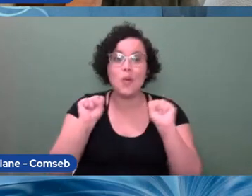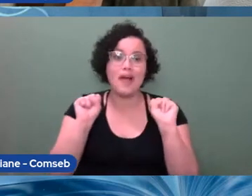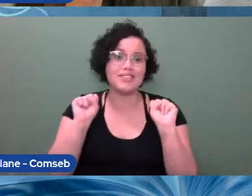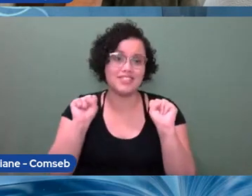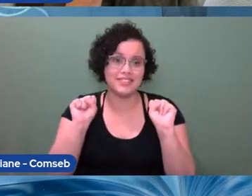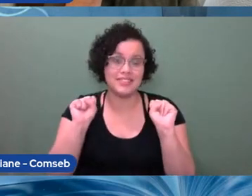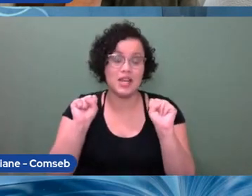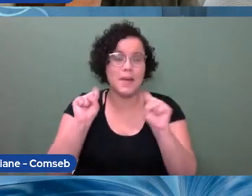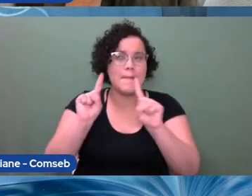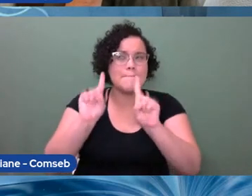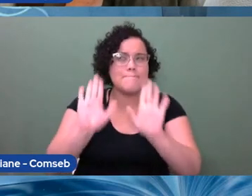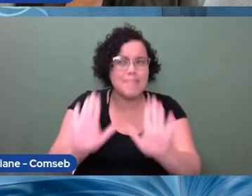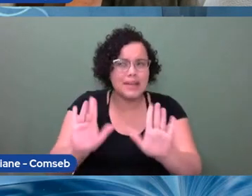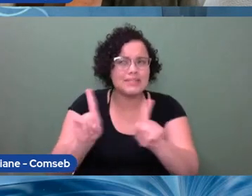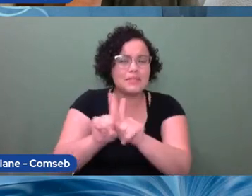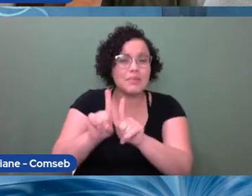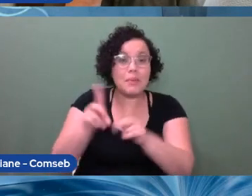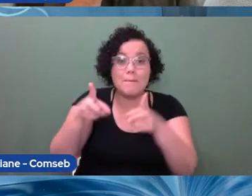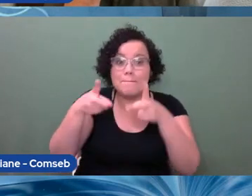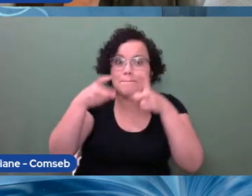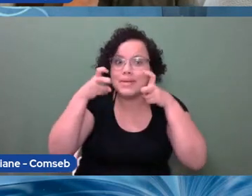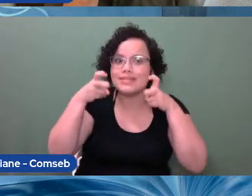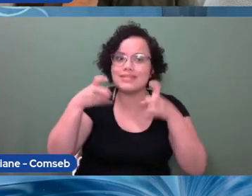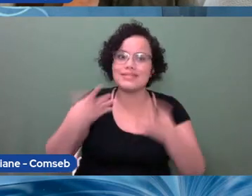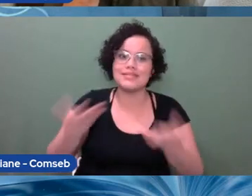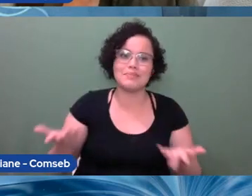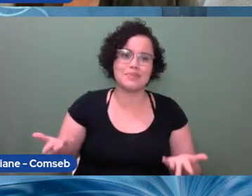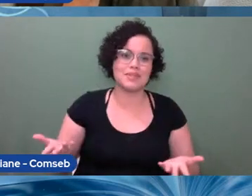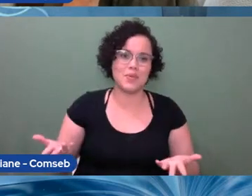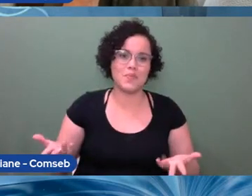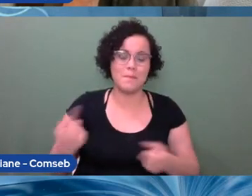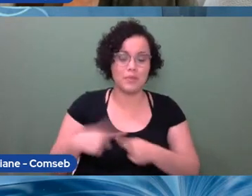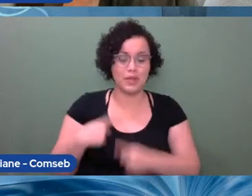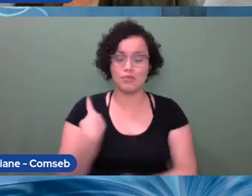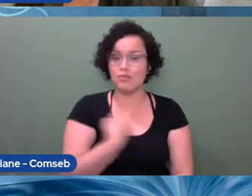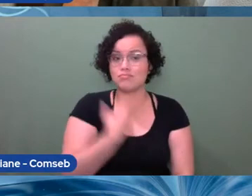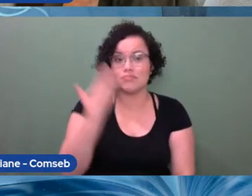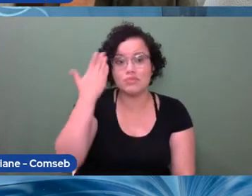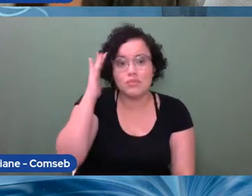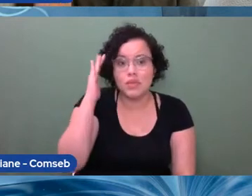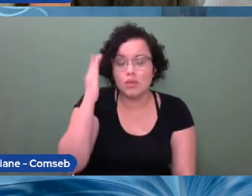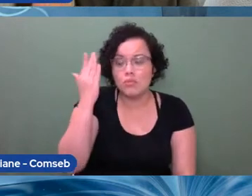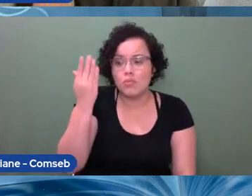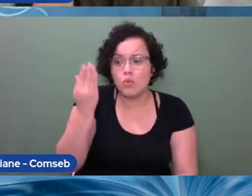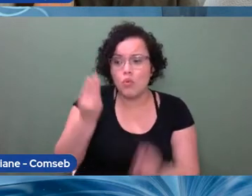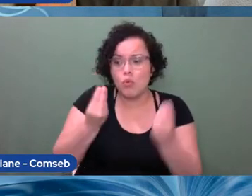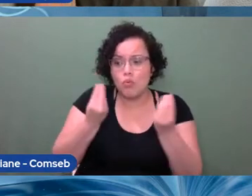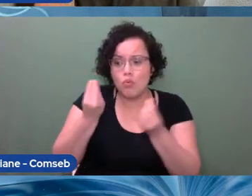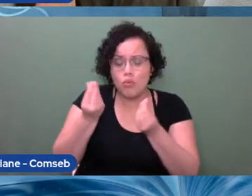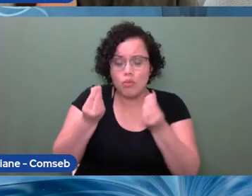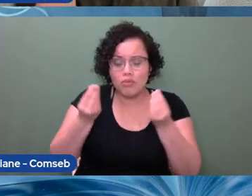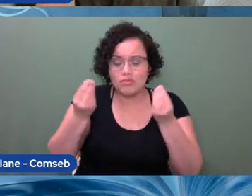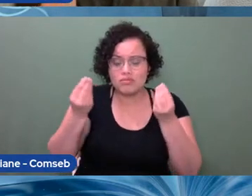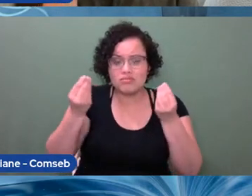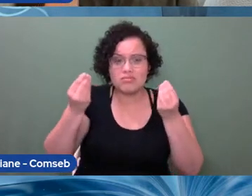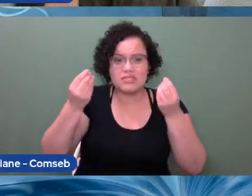percepção. Nós, por exemplo, não sabemos definir